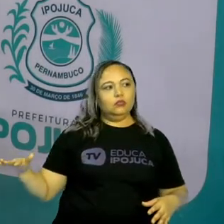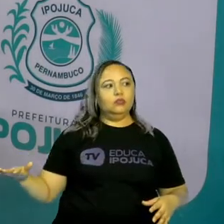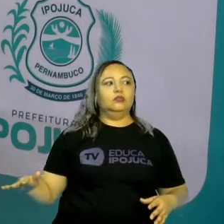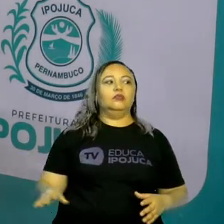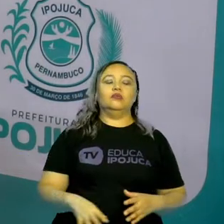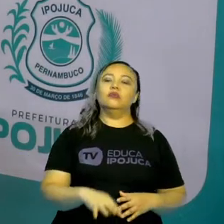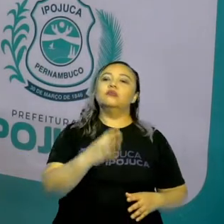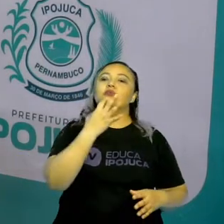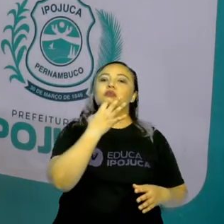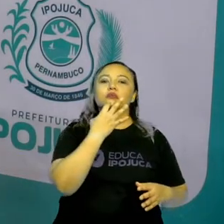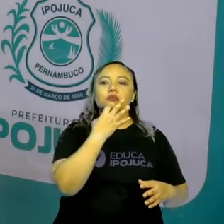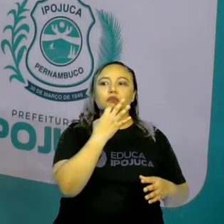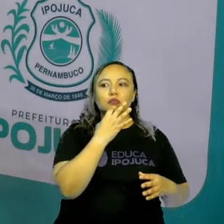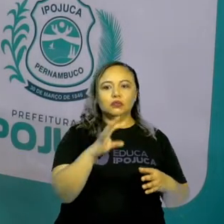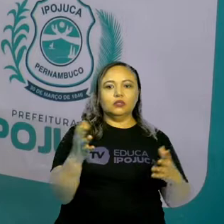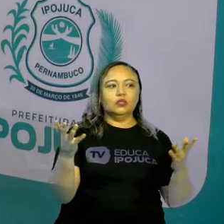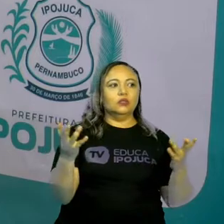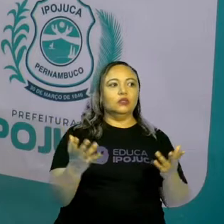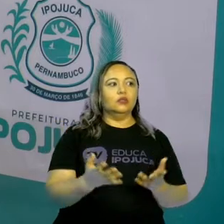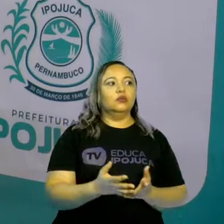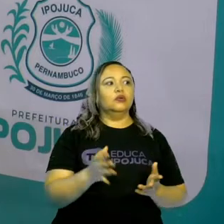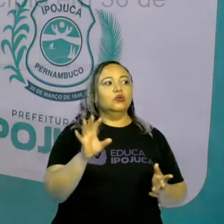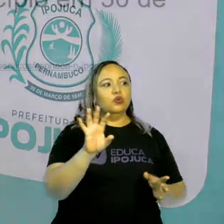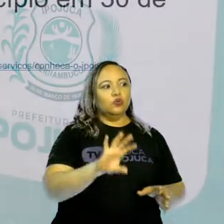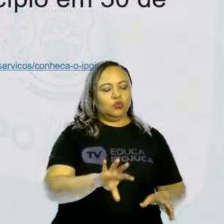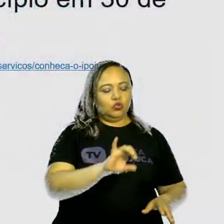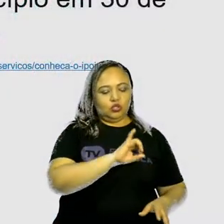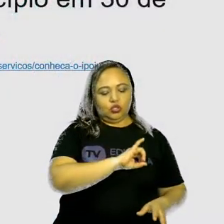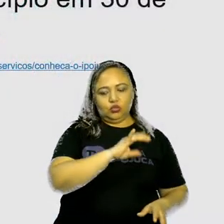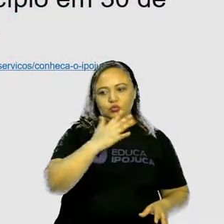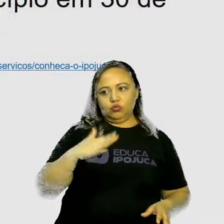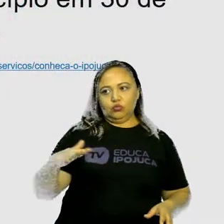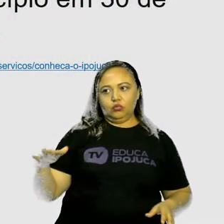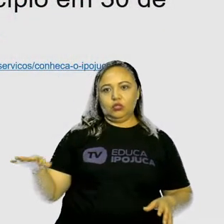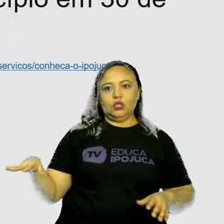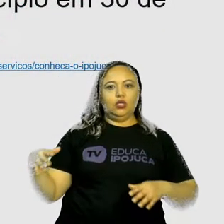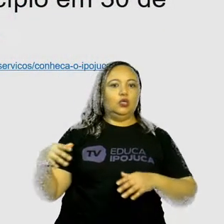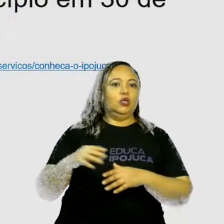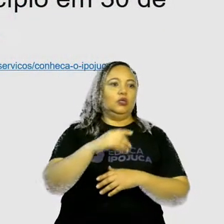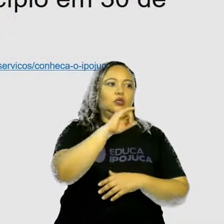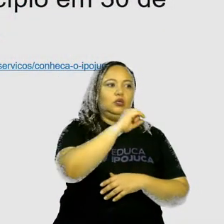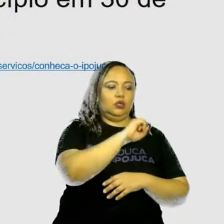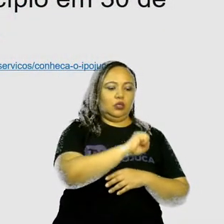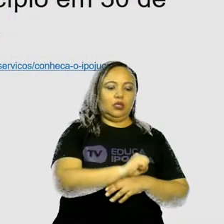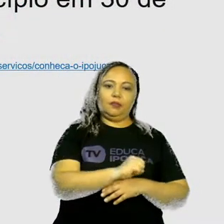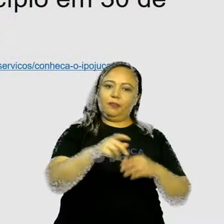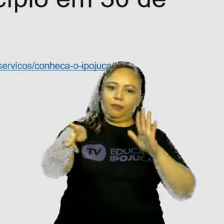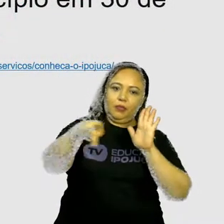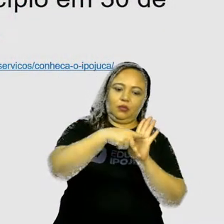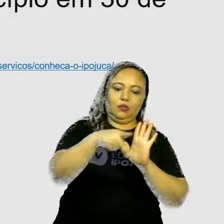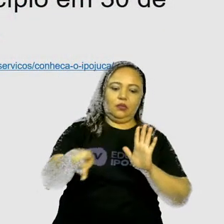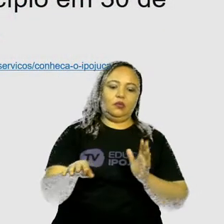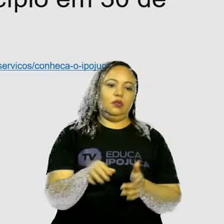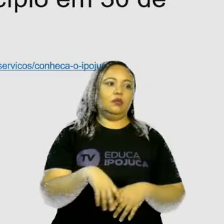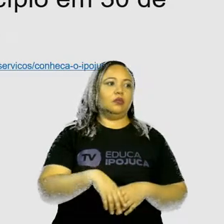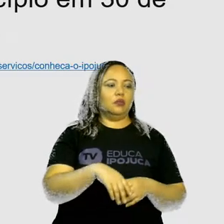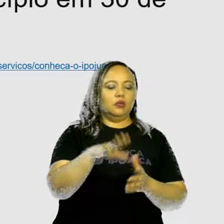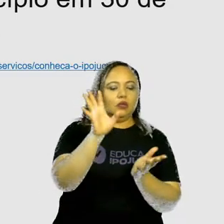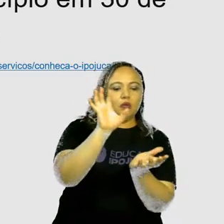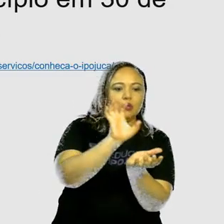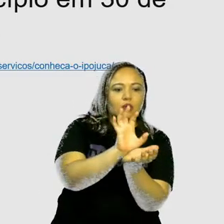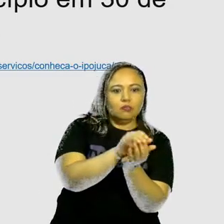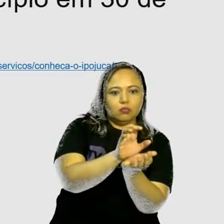Conhecendo minha cidade. Vamos escutar aí direitinho. Ipojuca é uma cidade do estado de Pernambuco. Os habitantes se